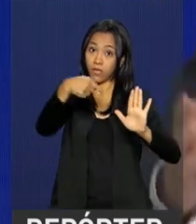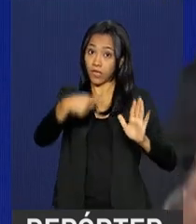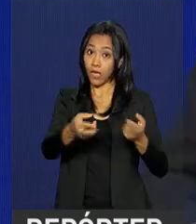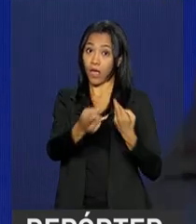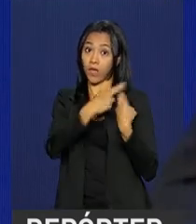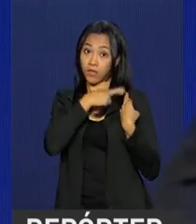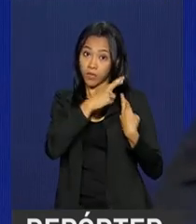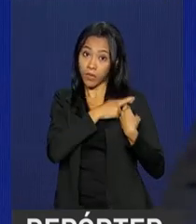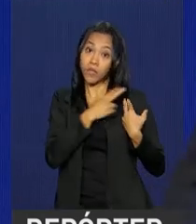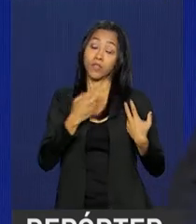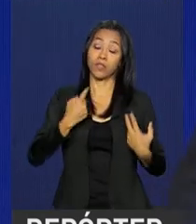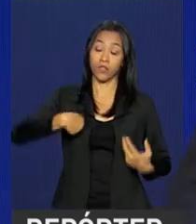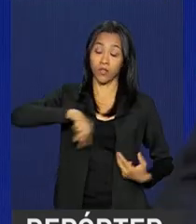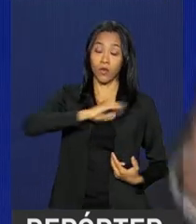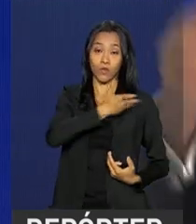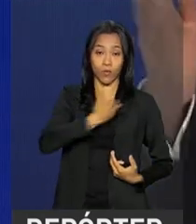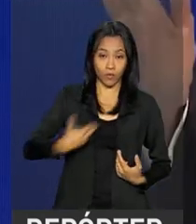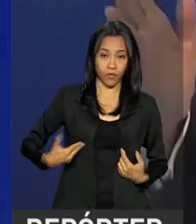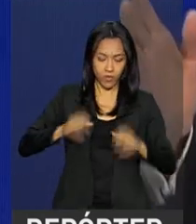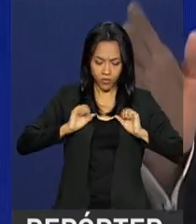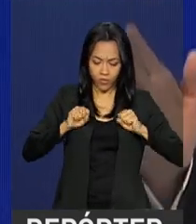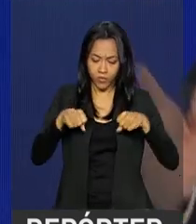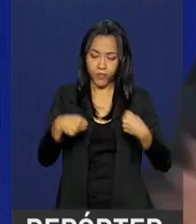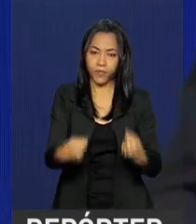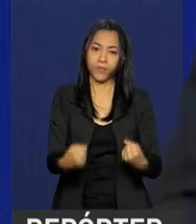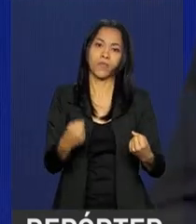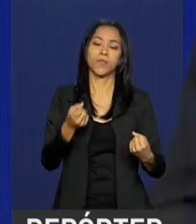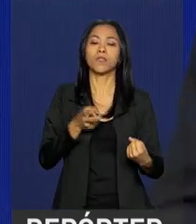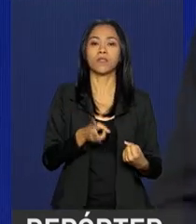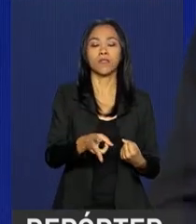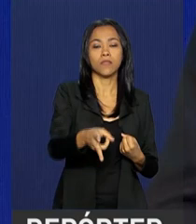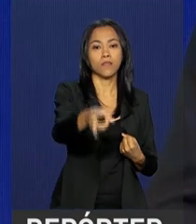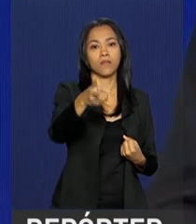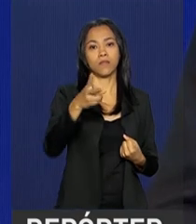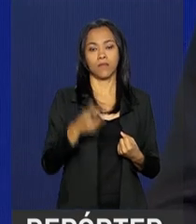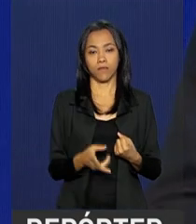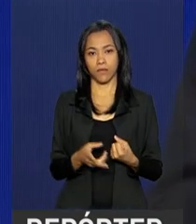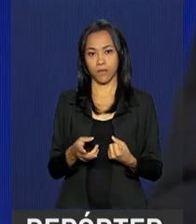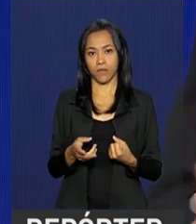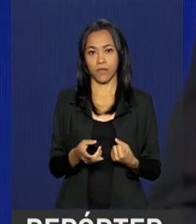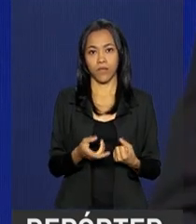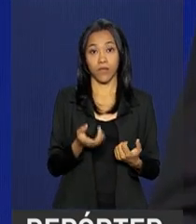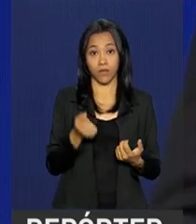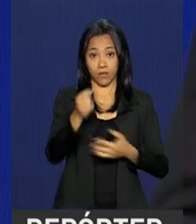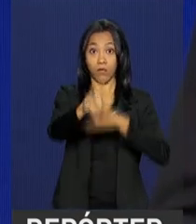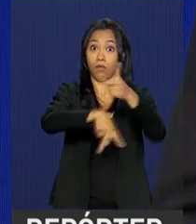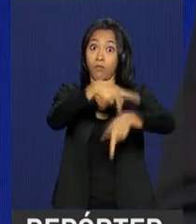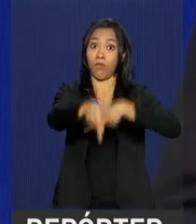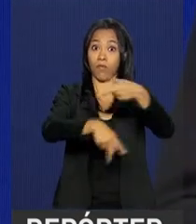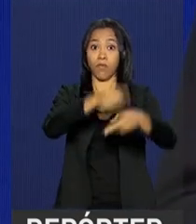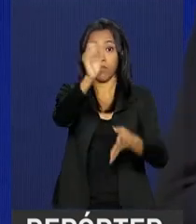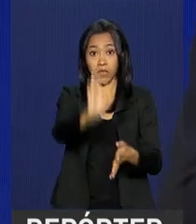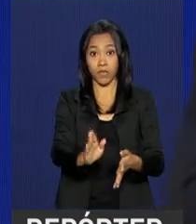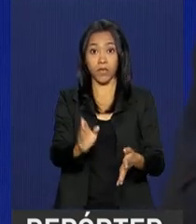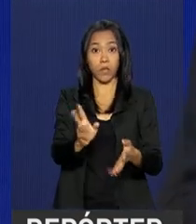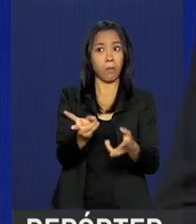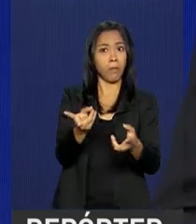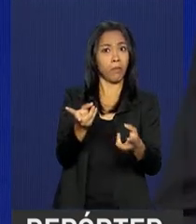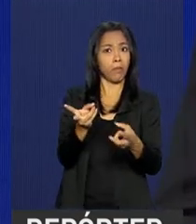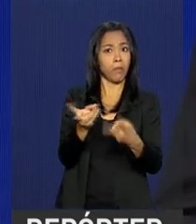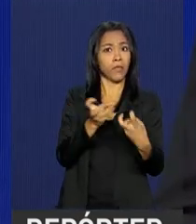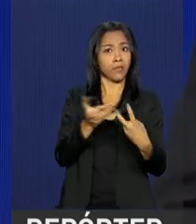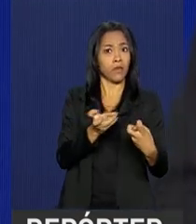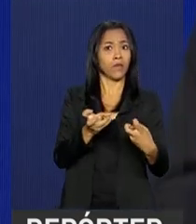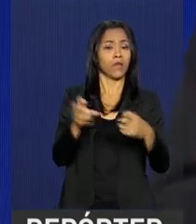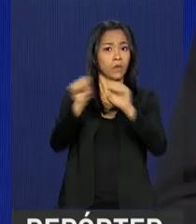nós estamos muito empenhados. E cada vez mais, o povo brasileiro percebe que o sistema